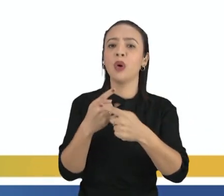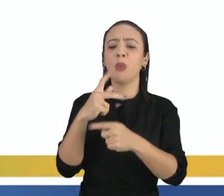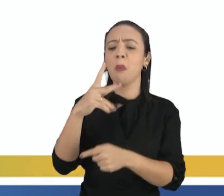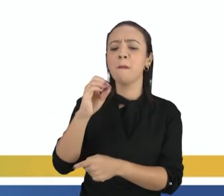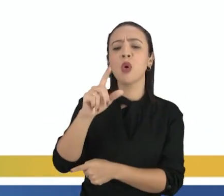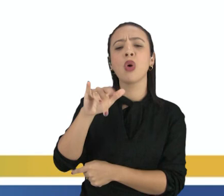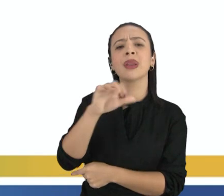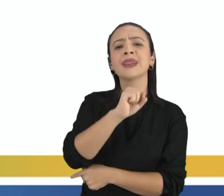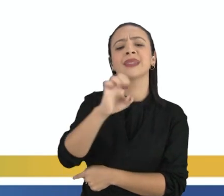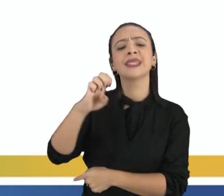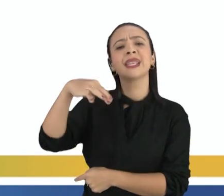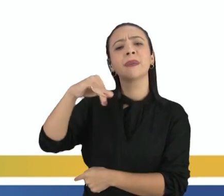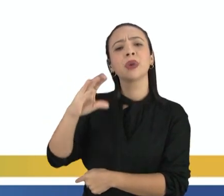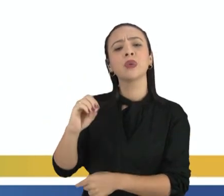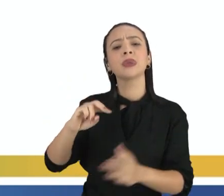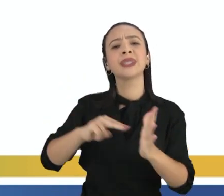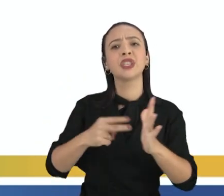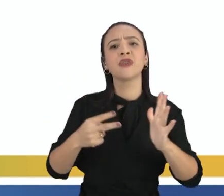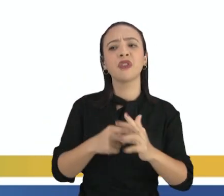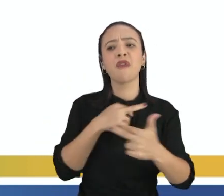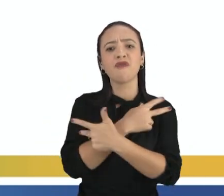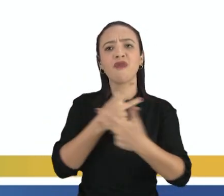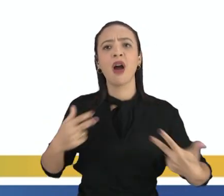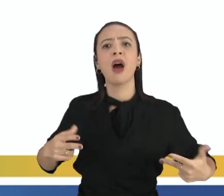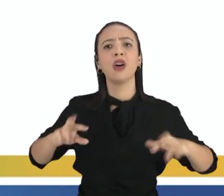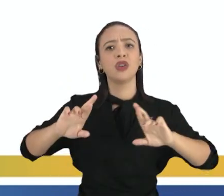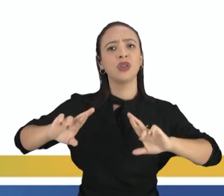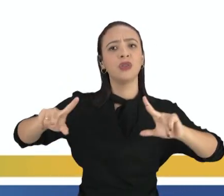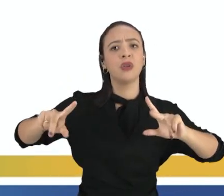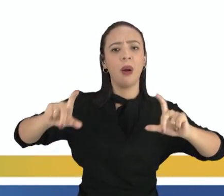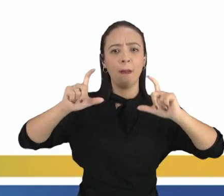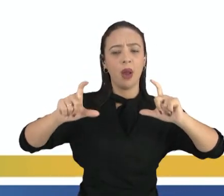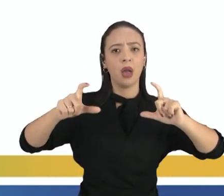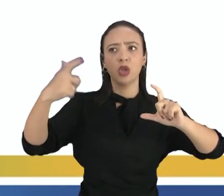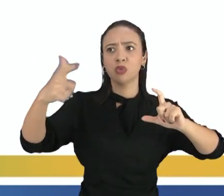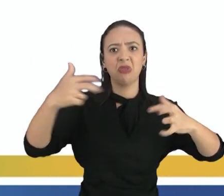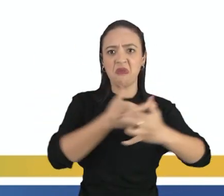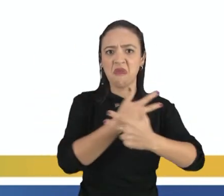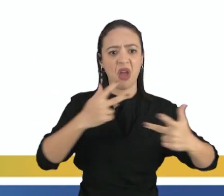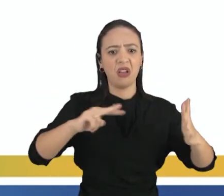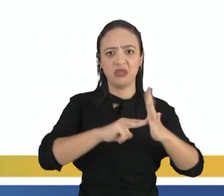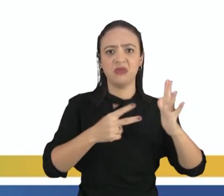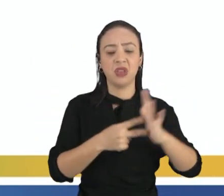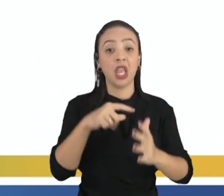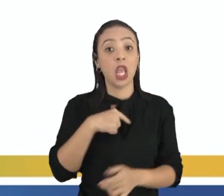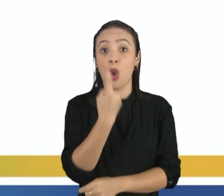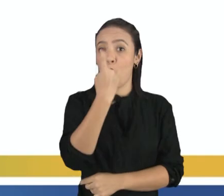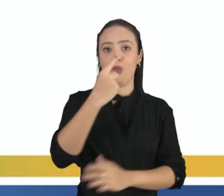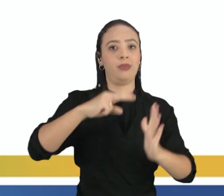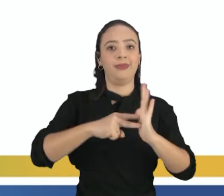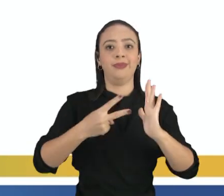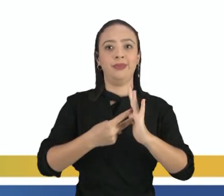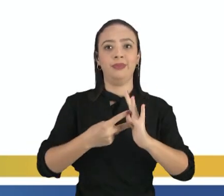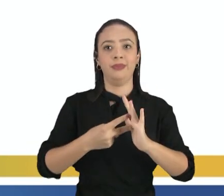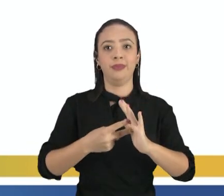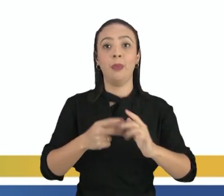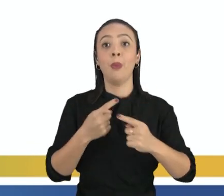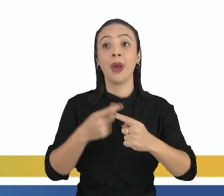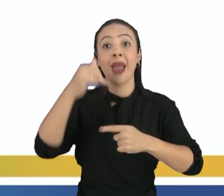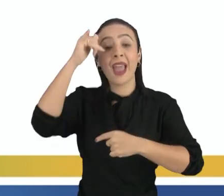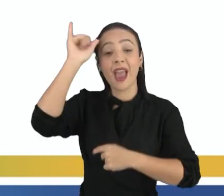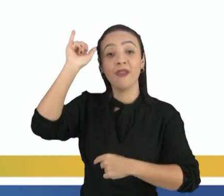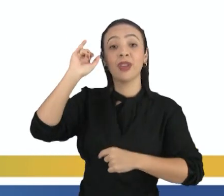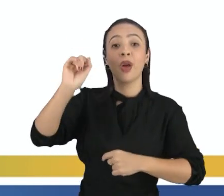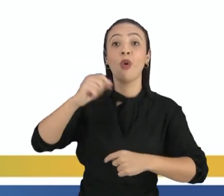polissêmico indica vários sentidos. Uma placa, gente, ela não vem vários sentidos, ela só vem um sentido para não causar